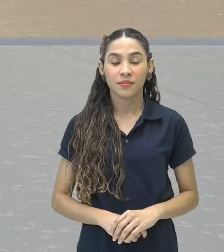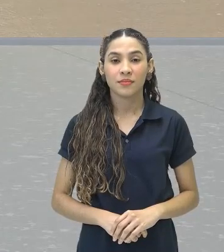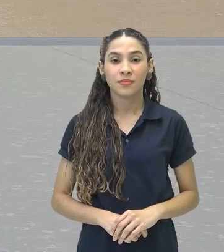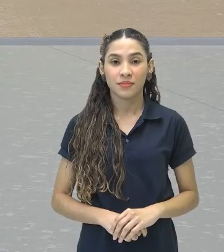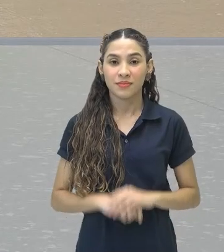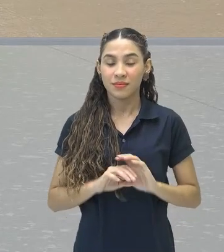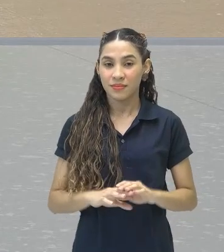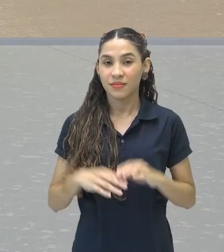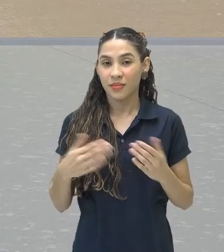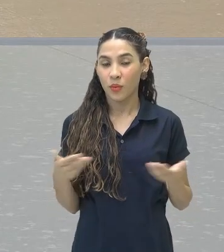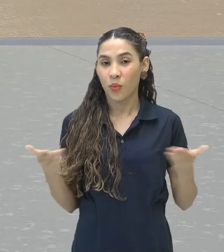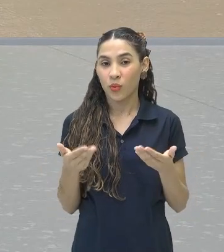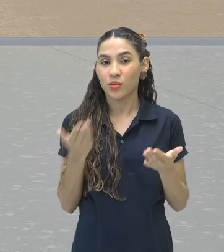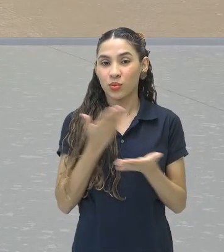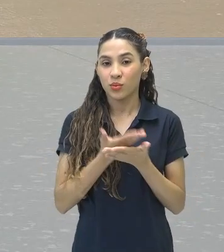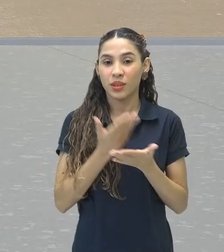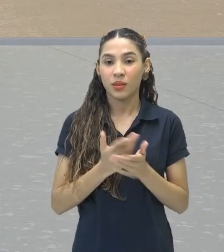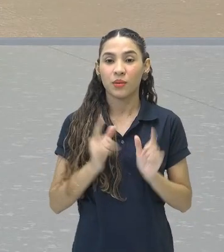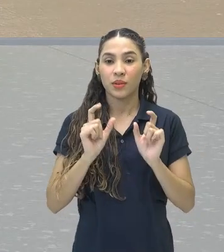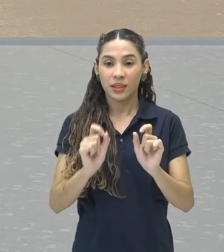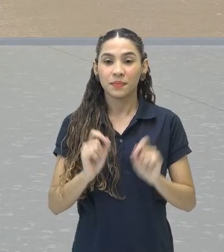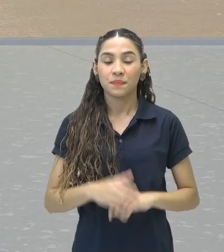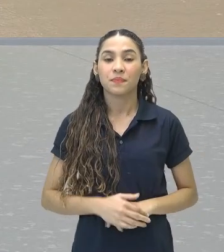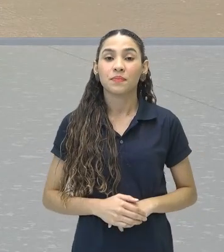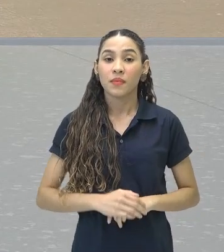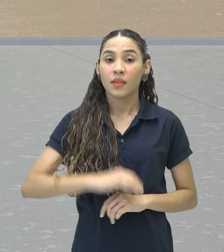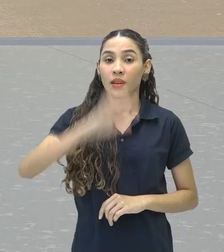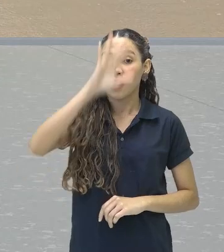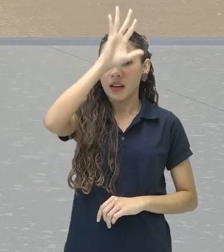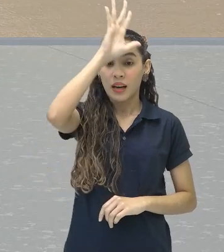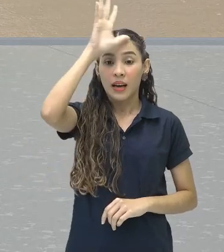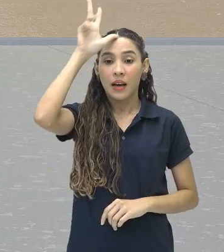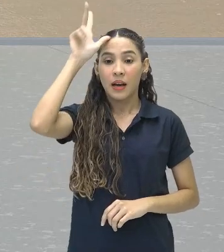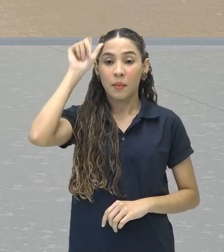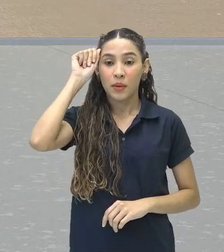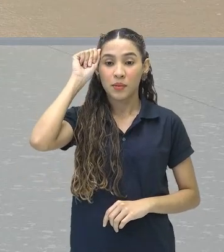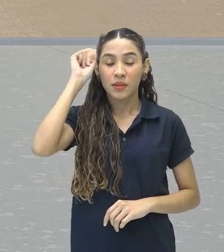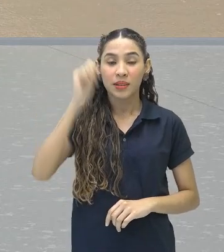Hoje nós vamos falar um pouco sobre a questão do Amazonas,